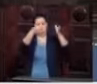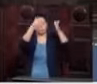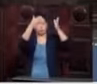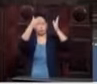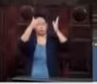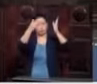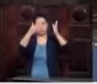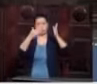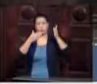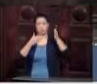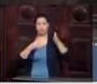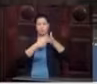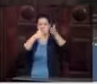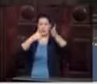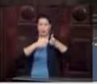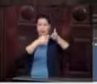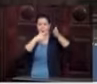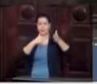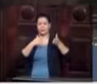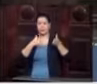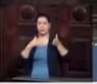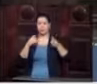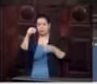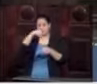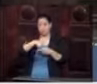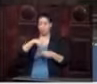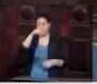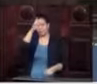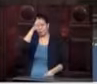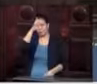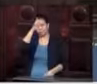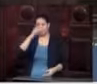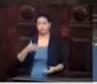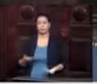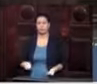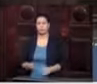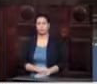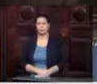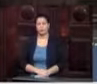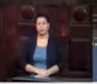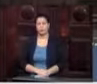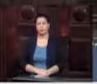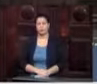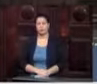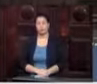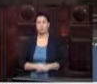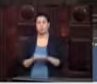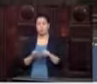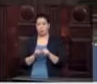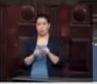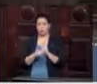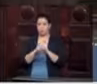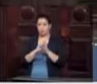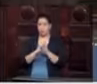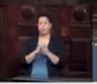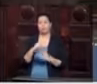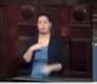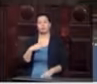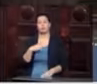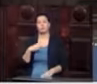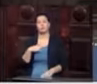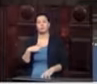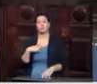no complexo da Maré. Assim como, num período anterior, ainda